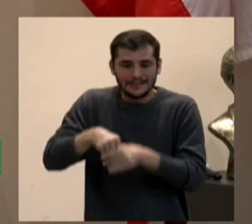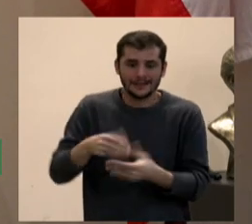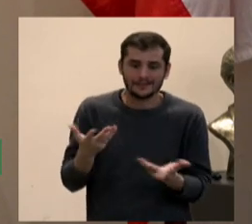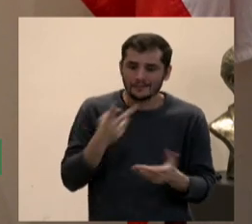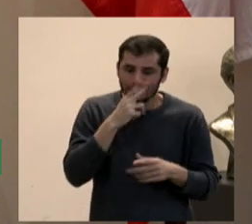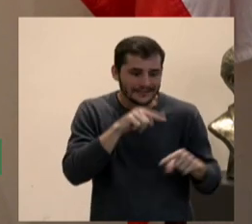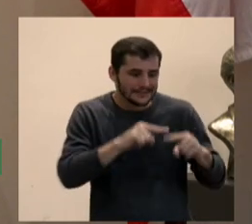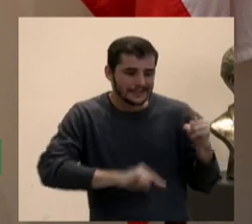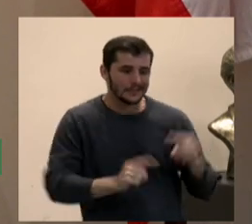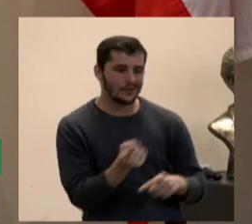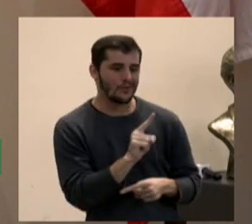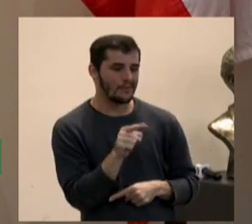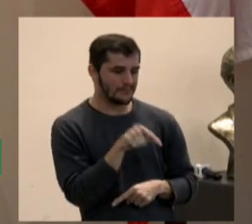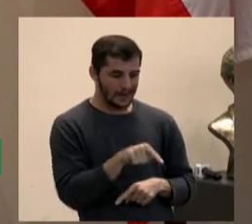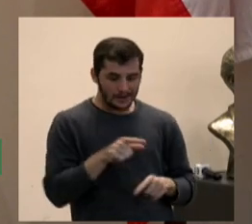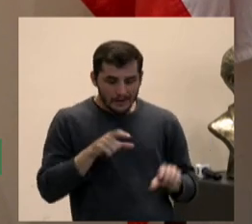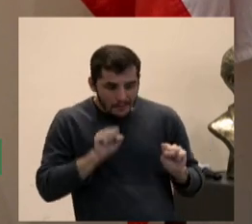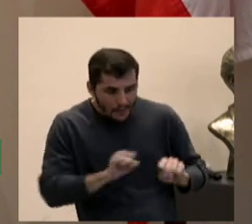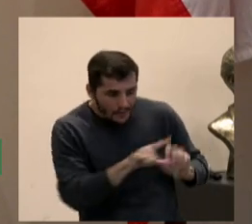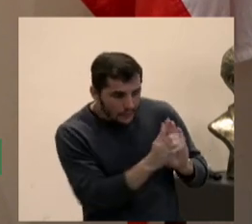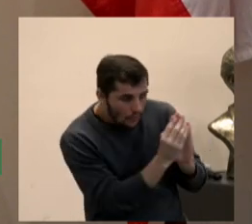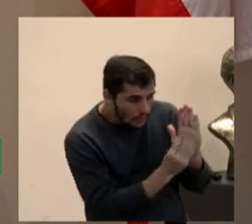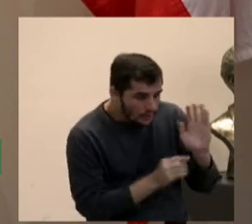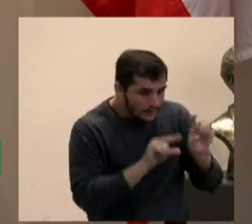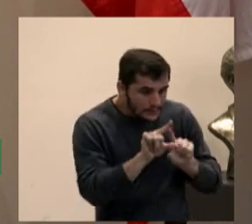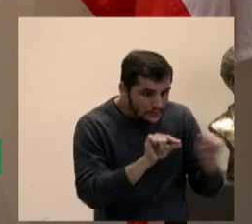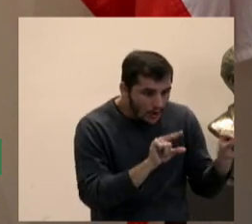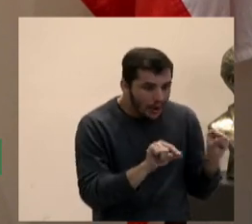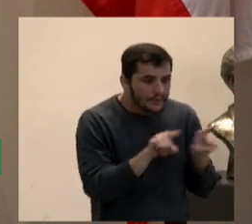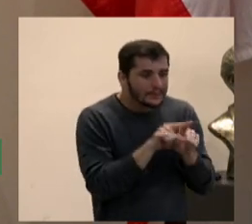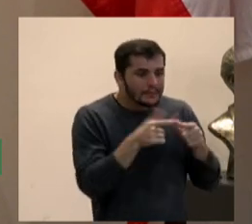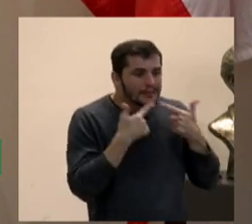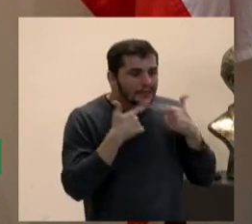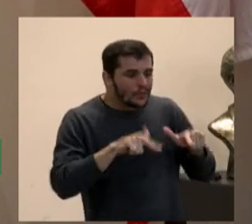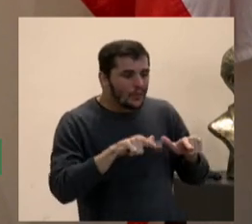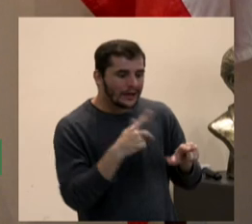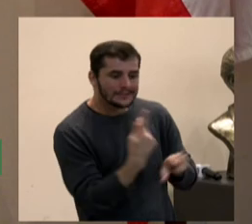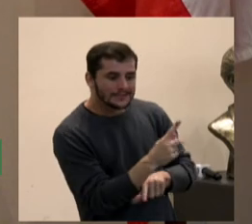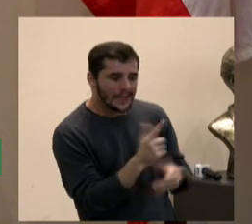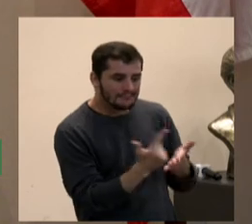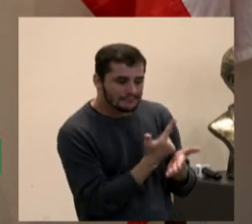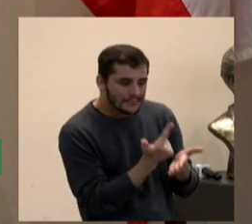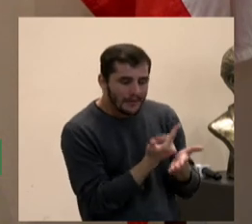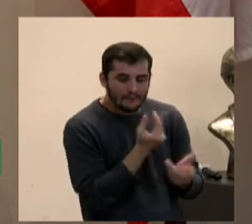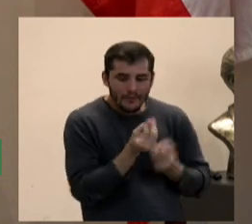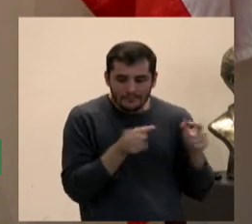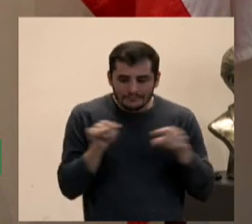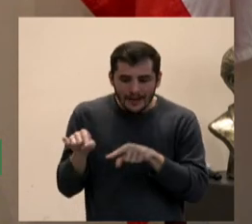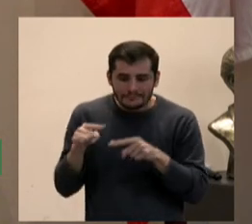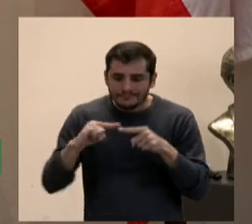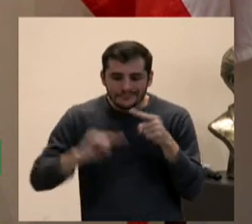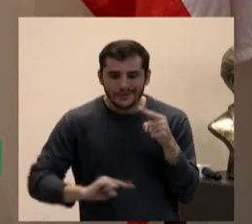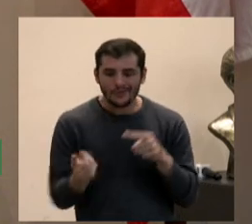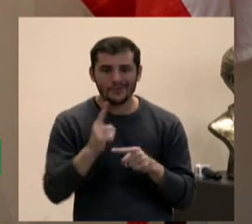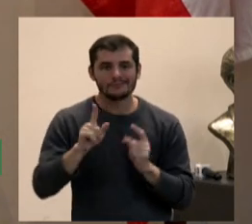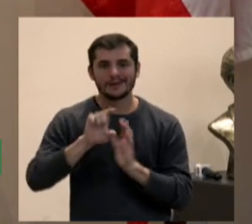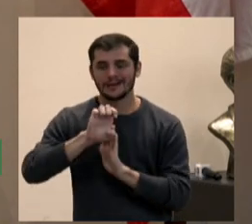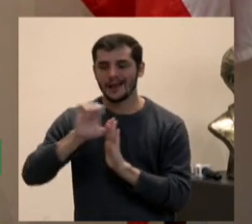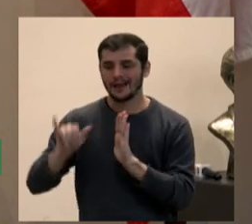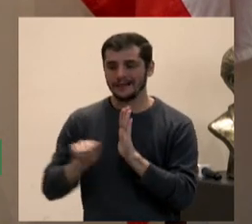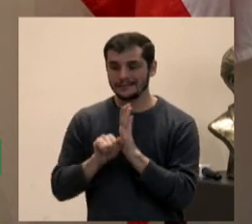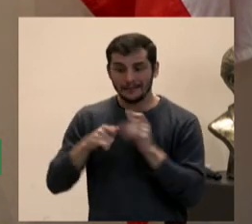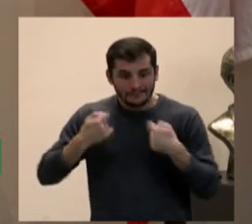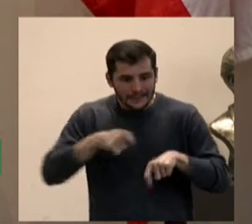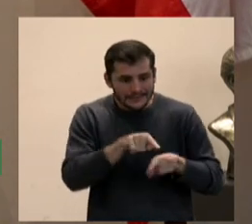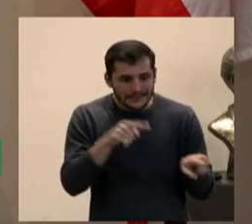da seleção dos conteúdos, seja do ponto de vista da linguagem, né? não servem para a EJA. A gente